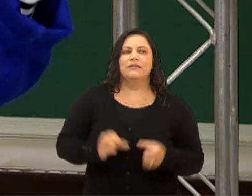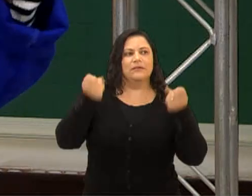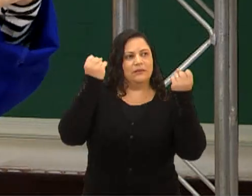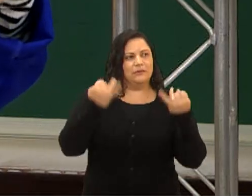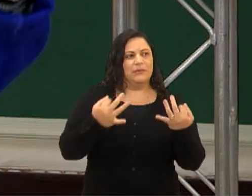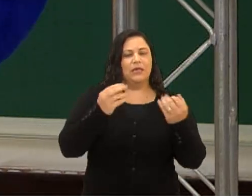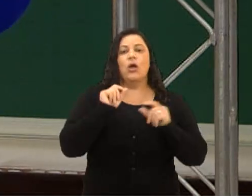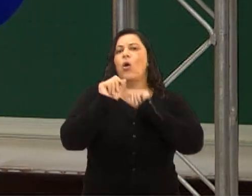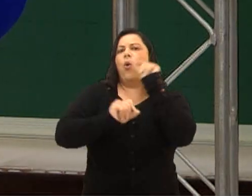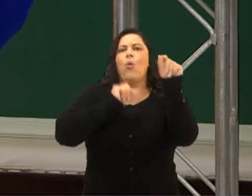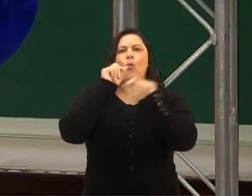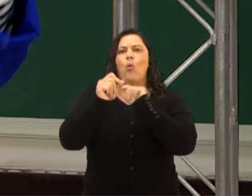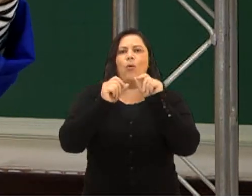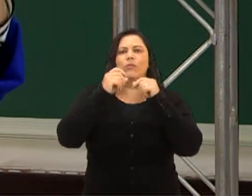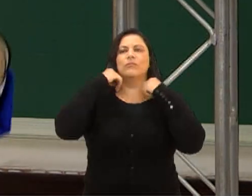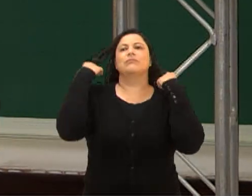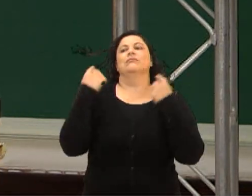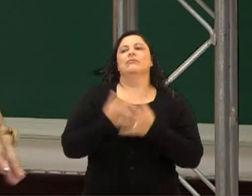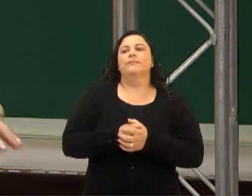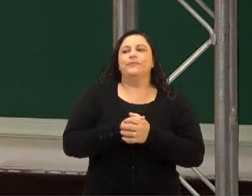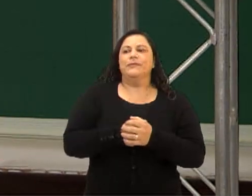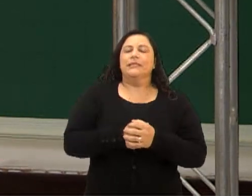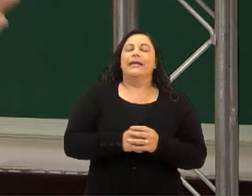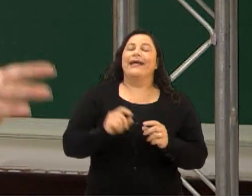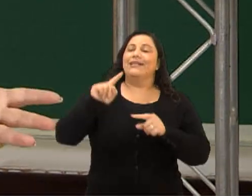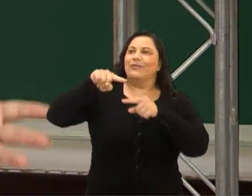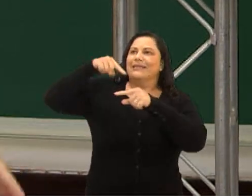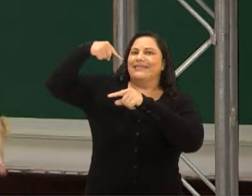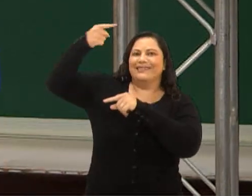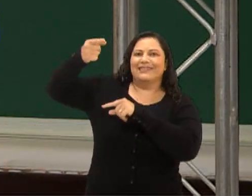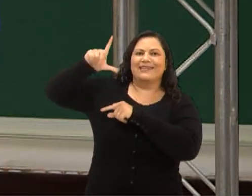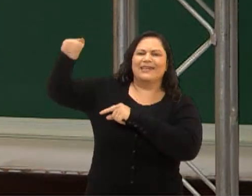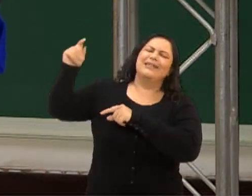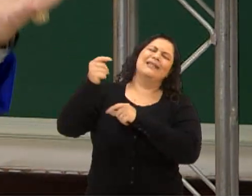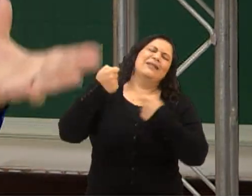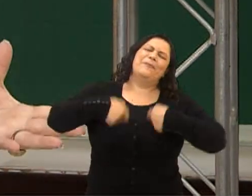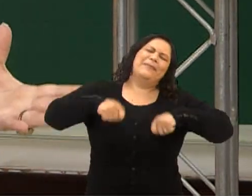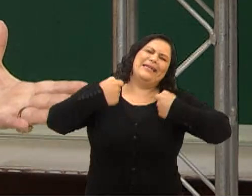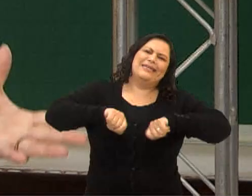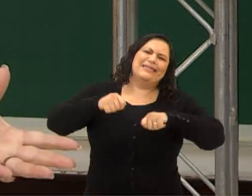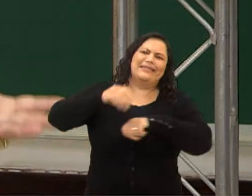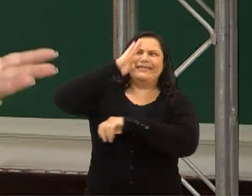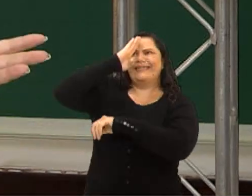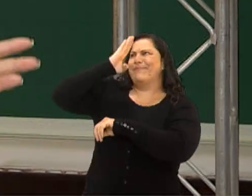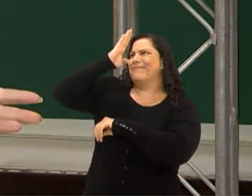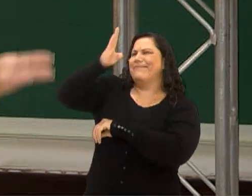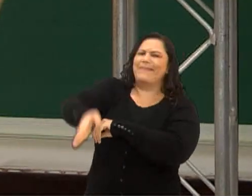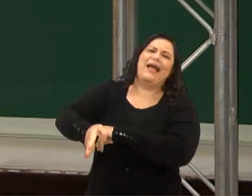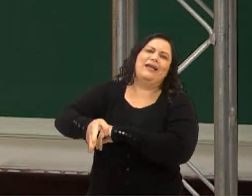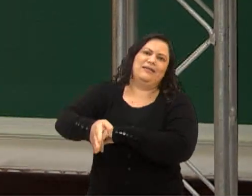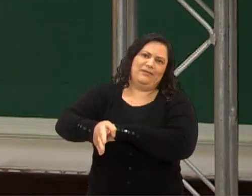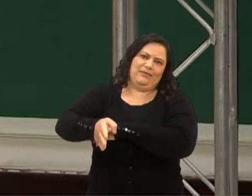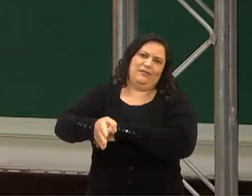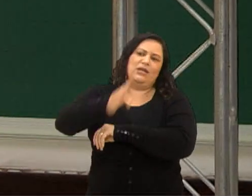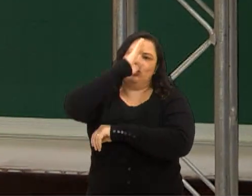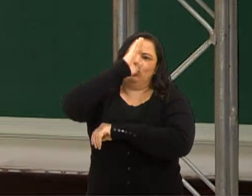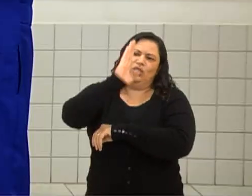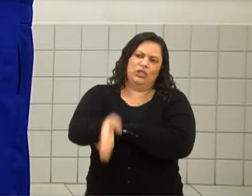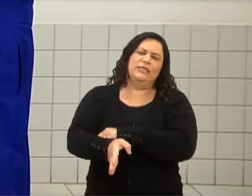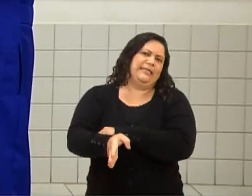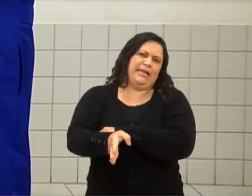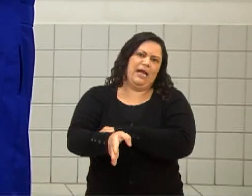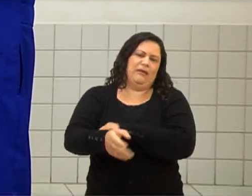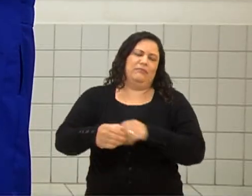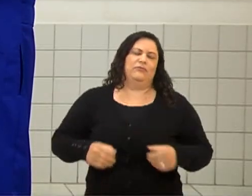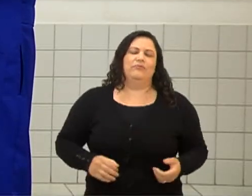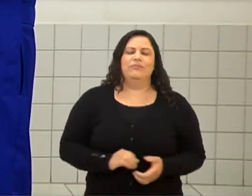entrar para dentro, subir para cima e descer para baixo. A gente não precisa de enfatizar tanto. Né? Então, pessoal, a gente tem aqui o pleonasmo já no